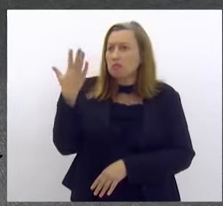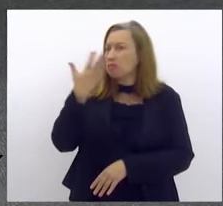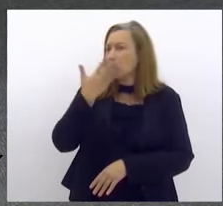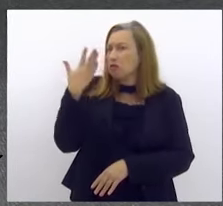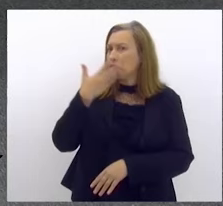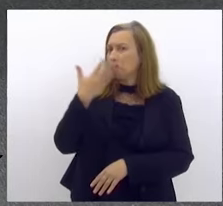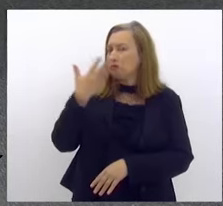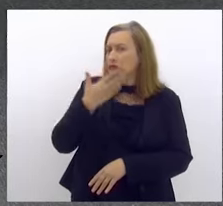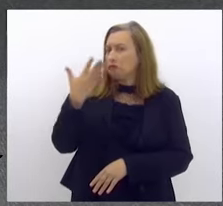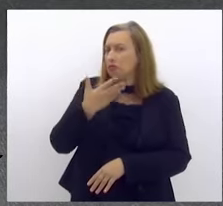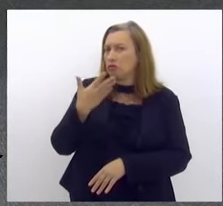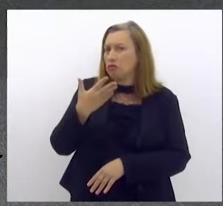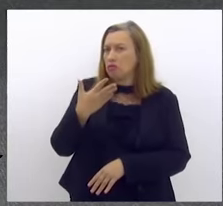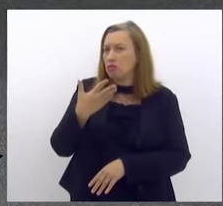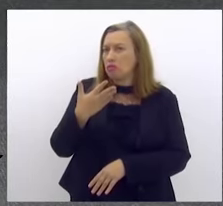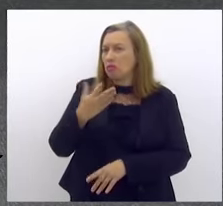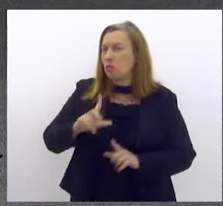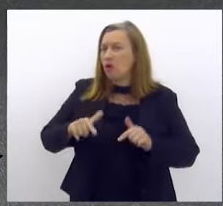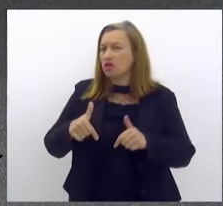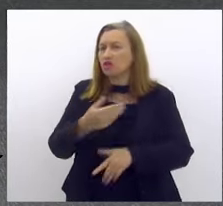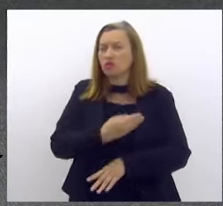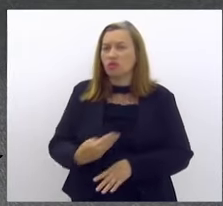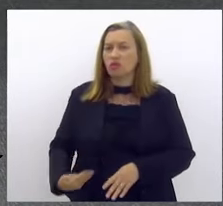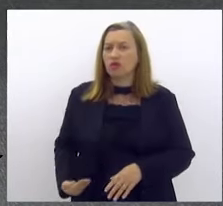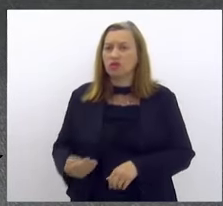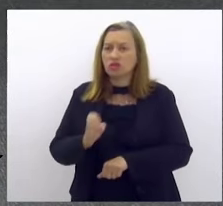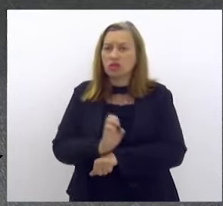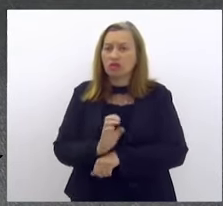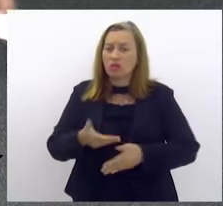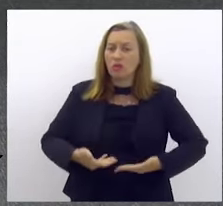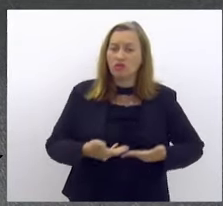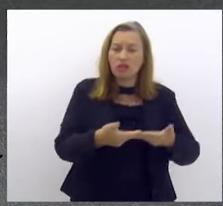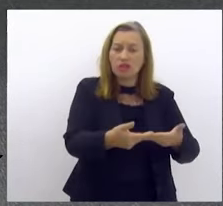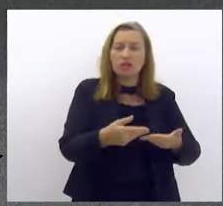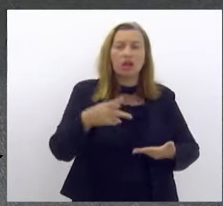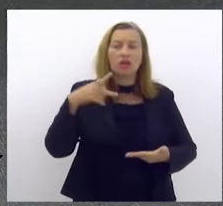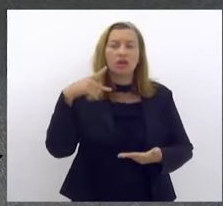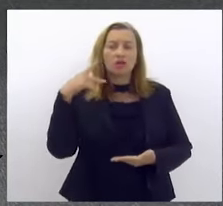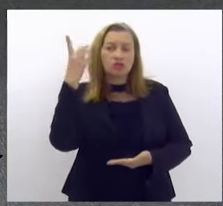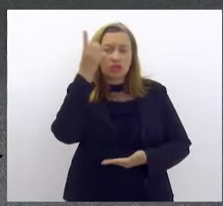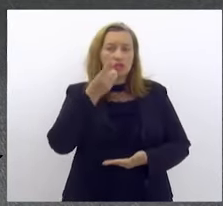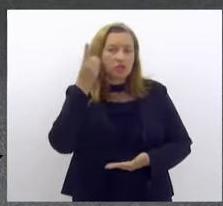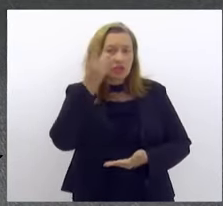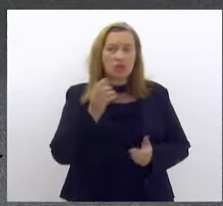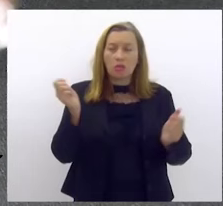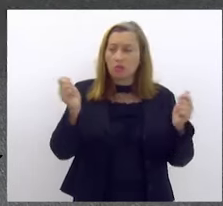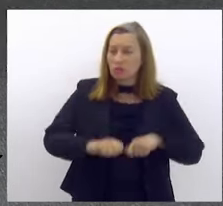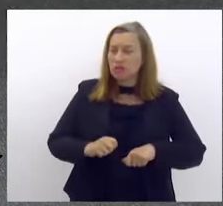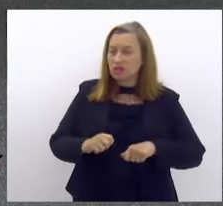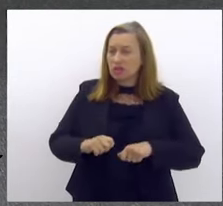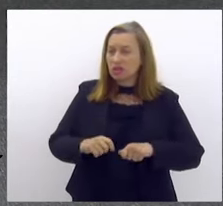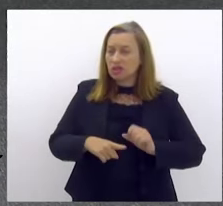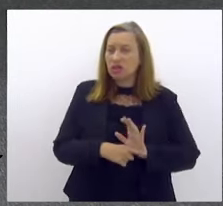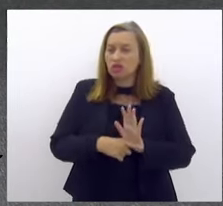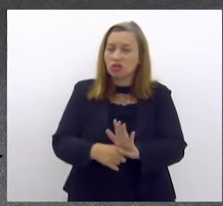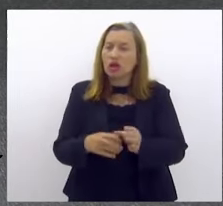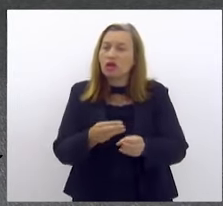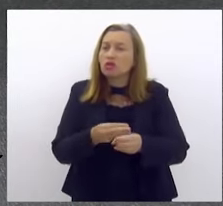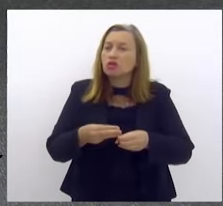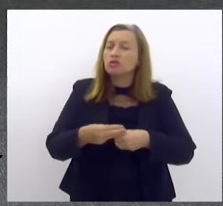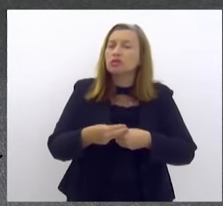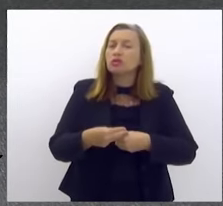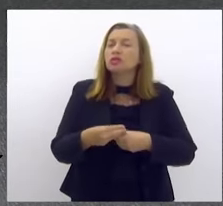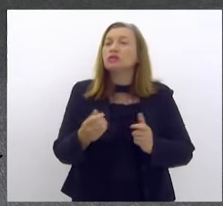adendo do governo do Estado, vamos oferecer aos deputados essa possibilidade de atender os seus municípios nas